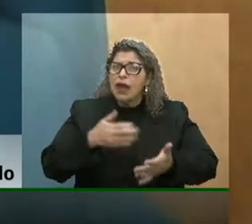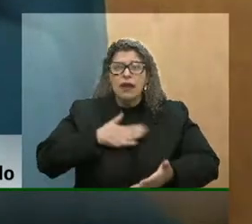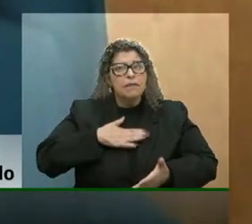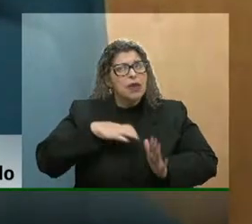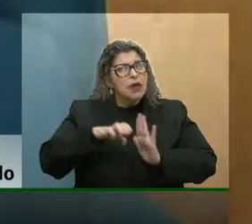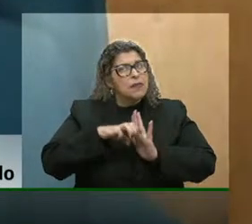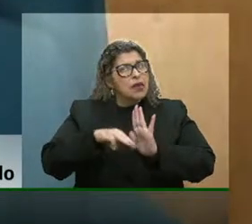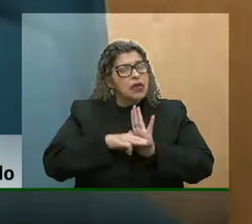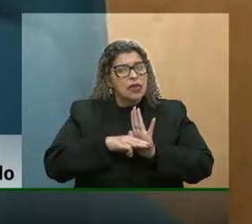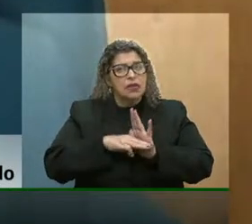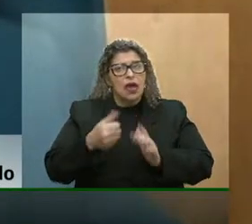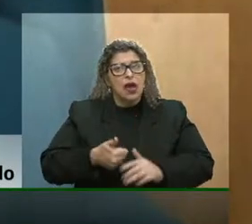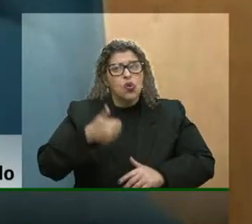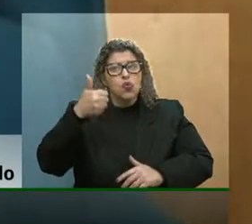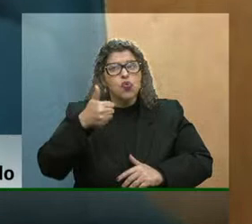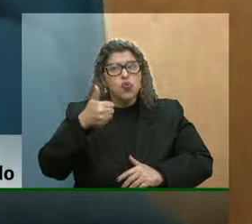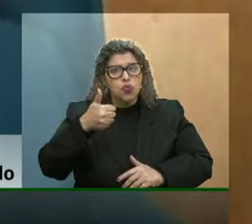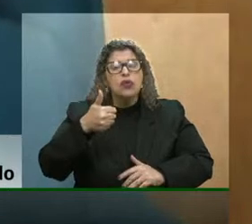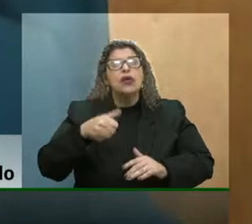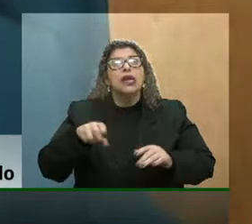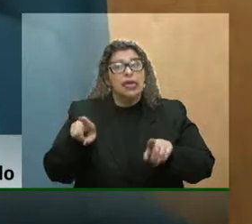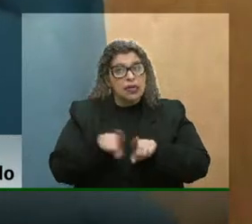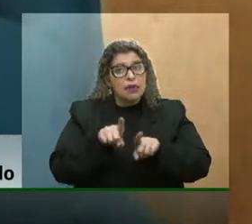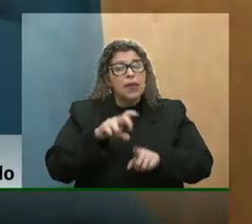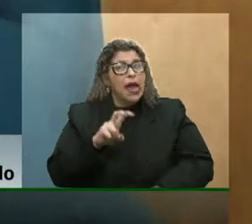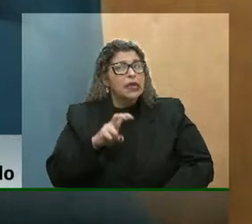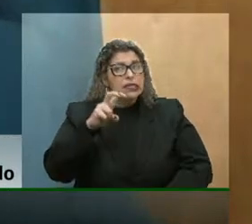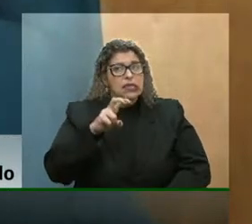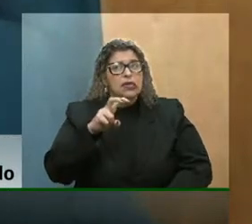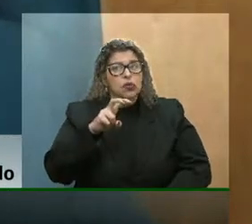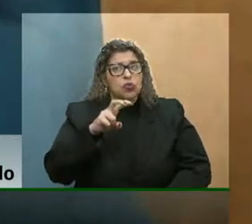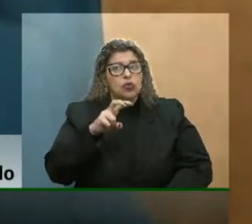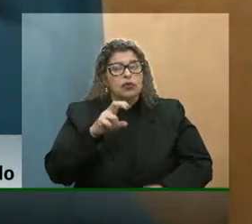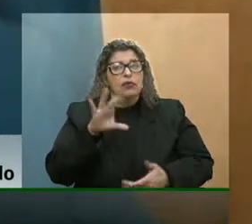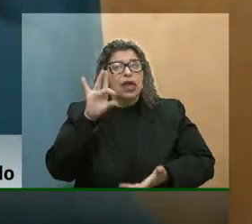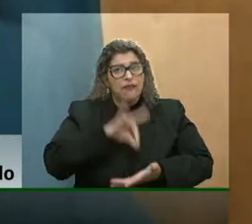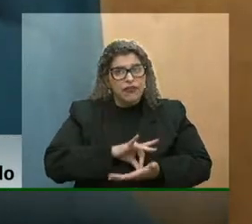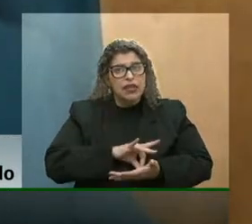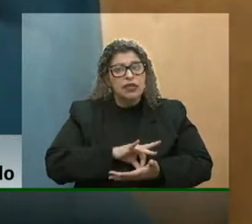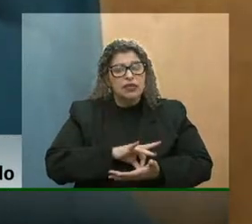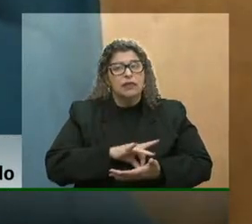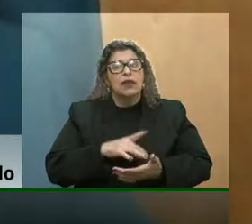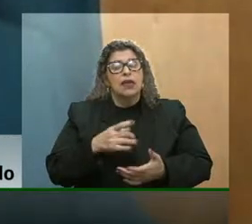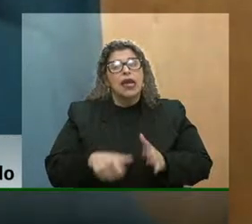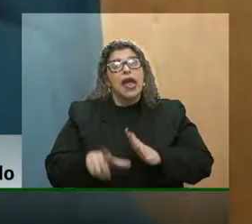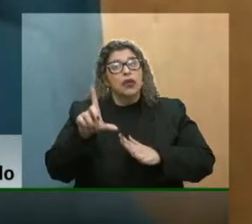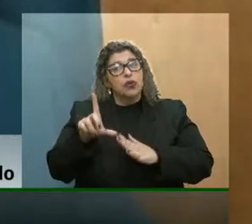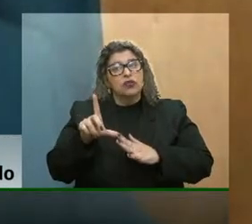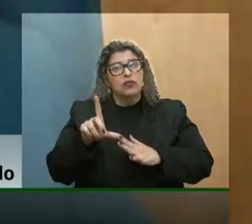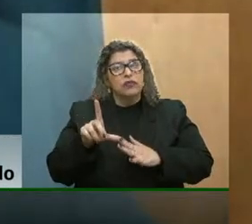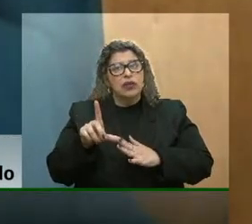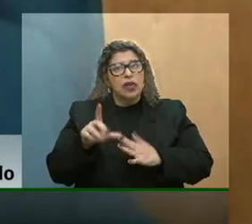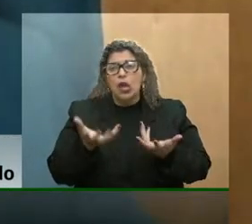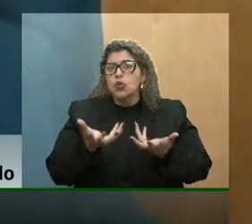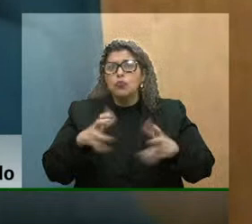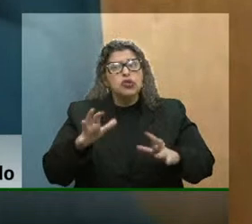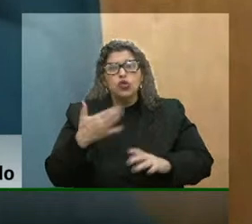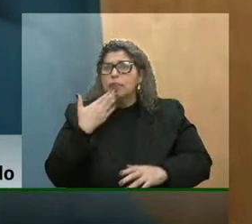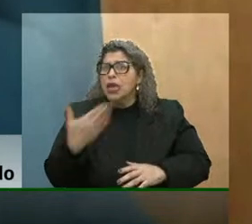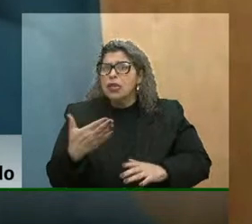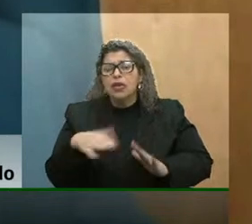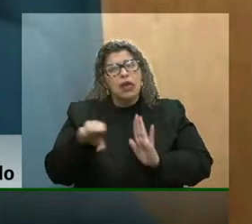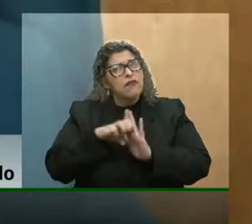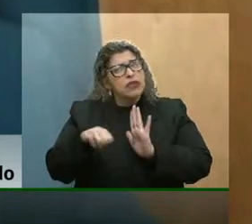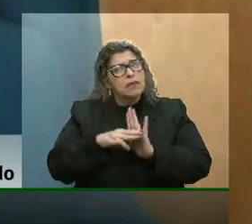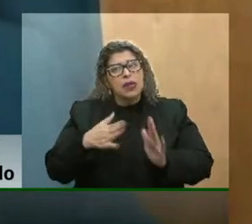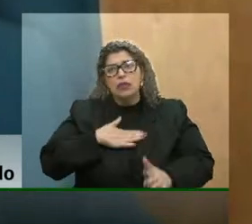1 e a outra emenda sobre a retroatividade, a parte fixa e retroativa. Eu não pedi ninguém para fazer emenda.